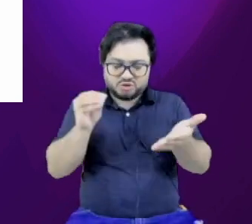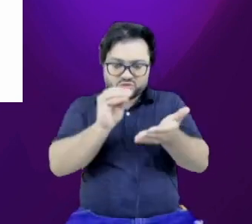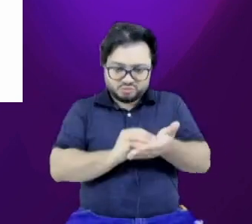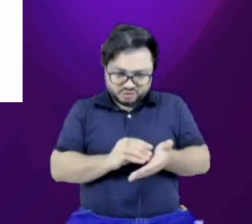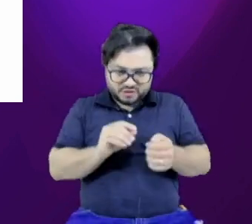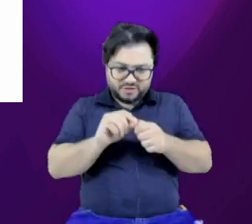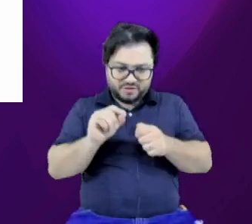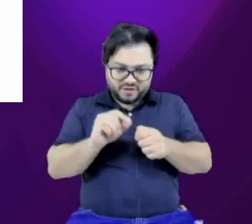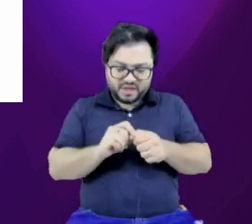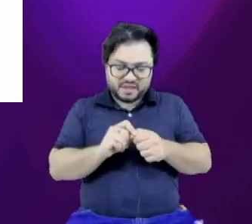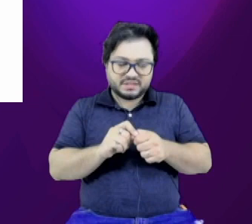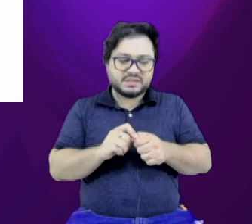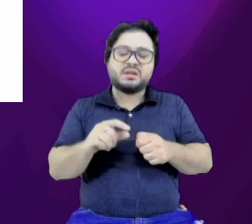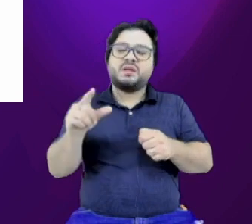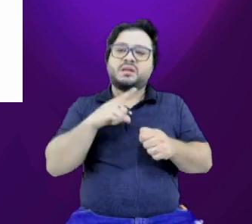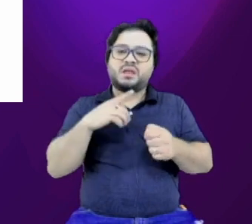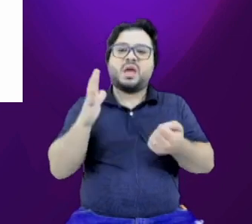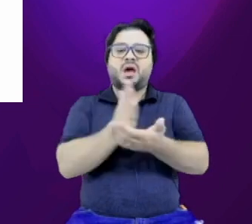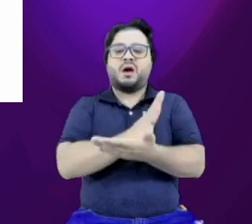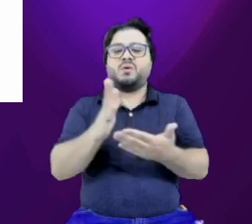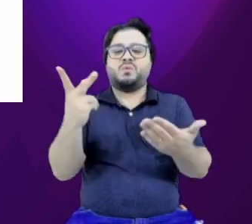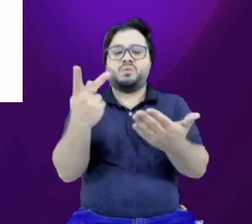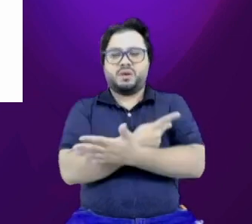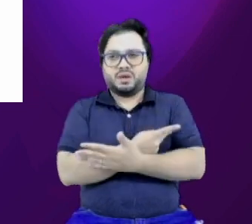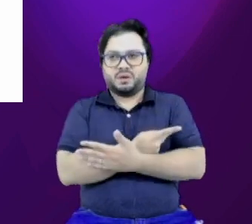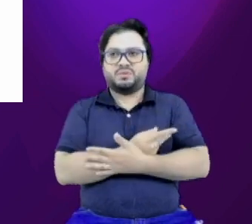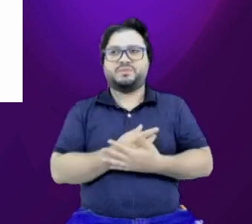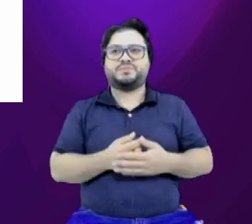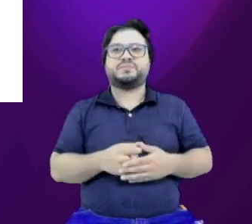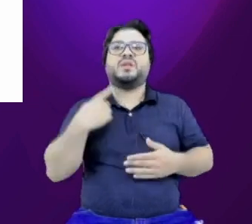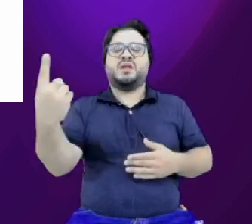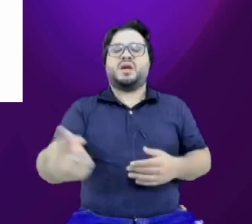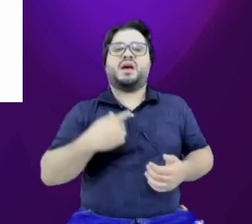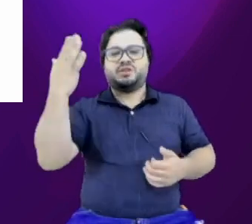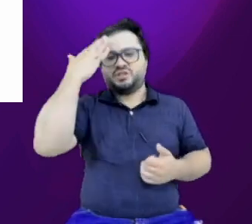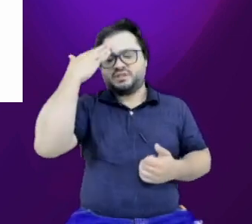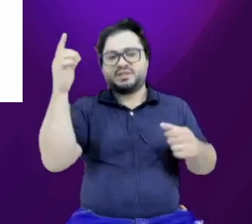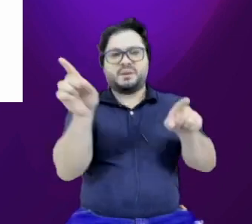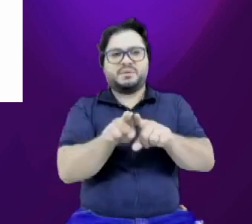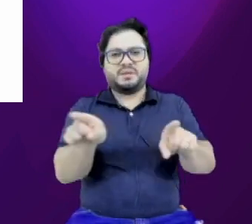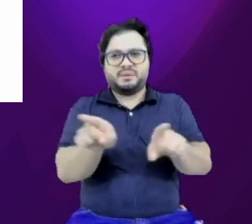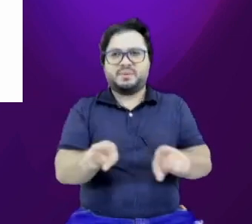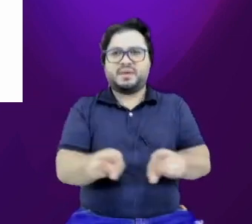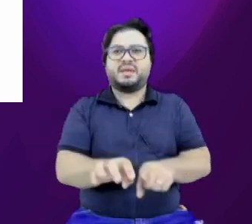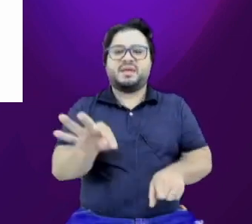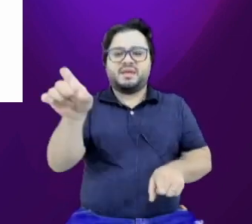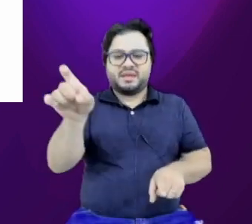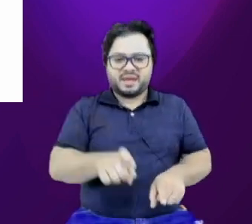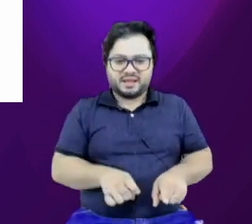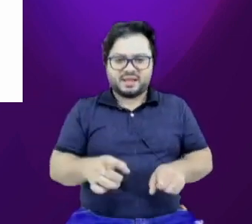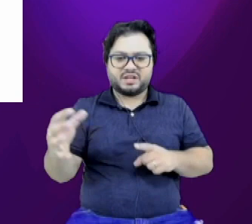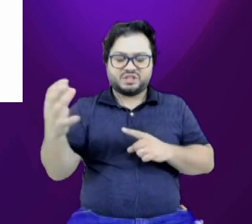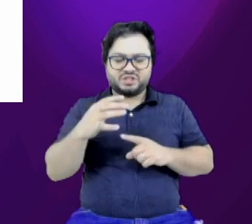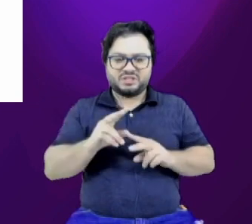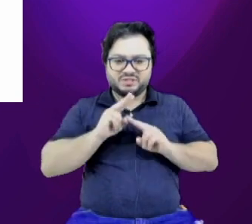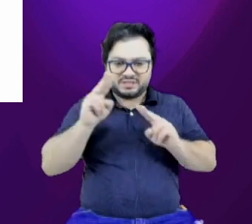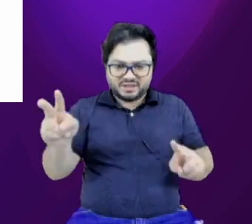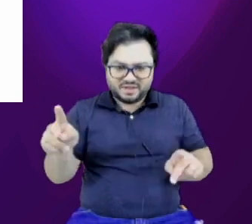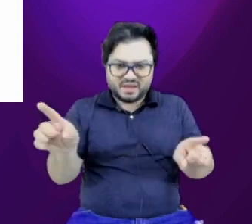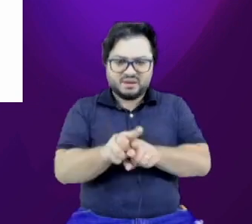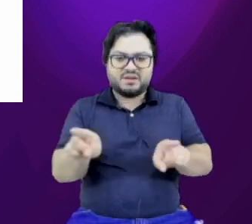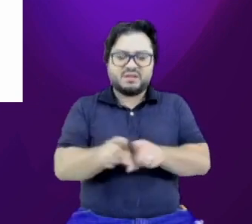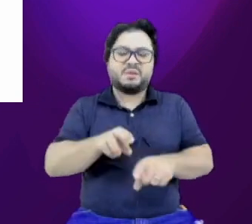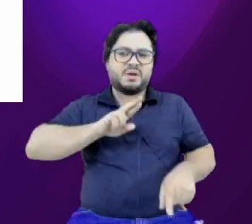realizados, tem algum erro diagnóstico. A gente sabe também que a taxa de danos severos, ela também não